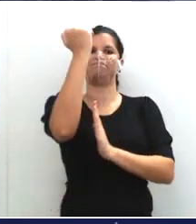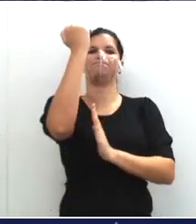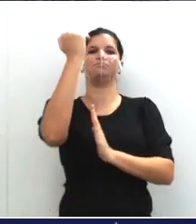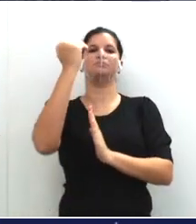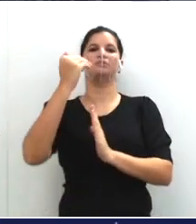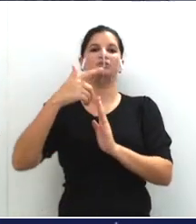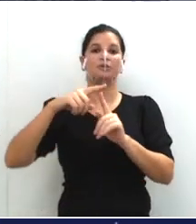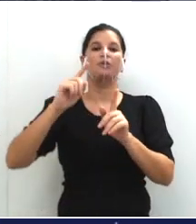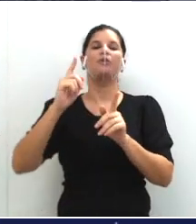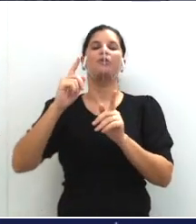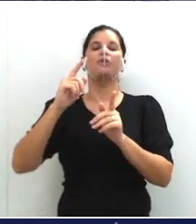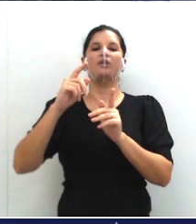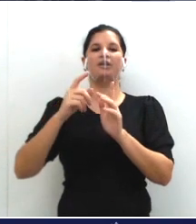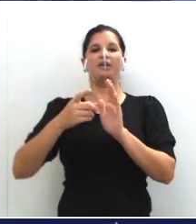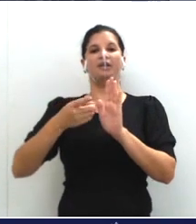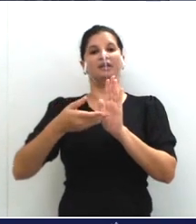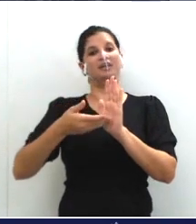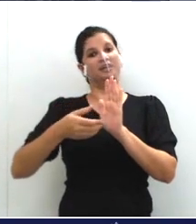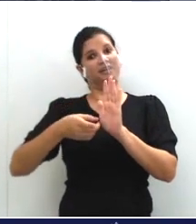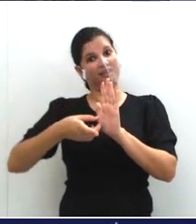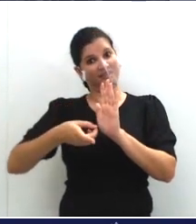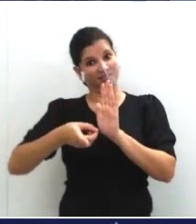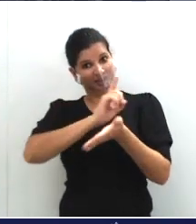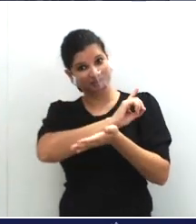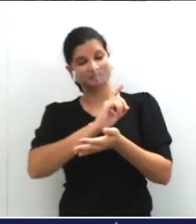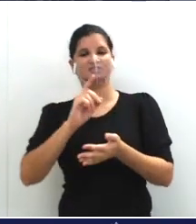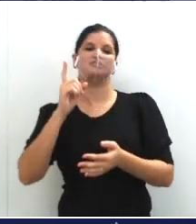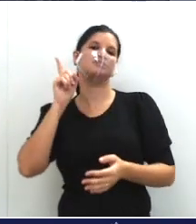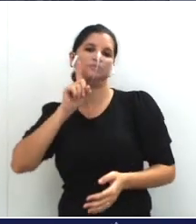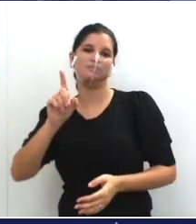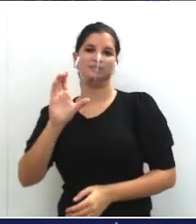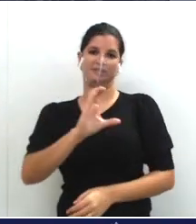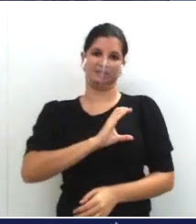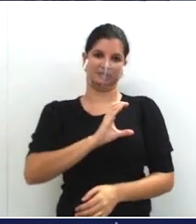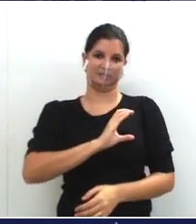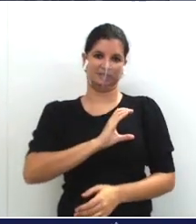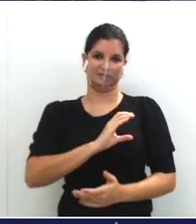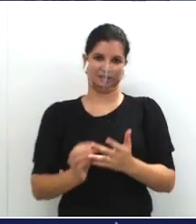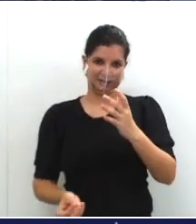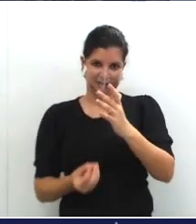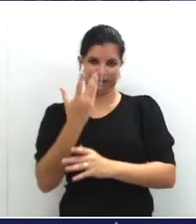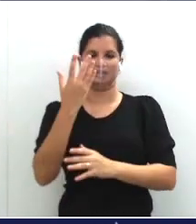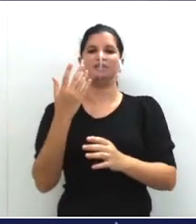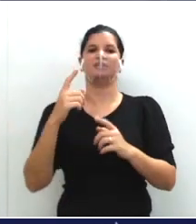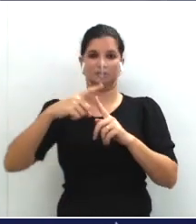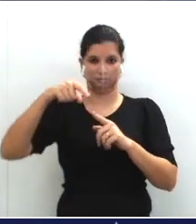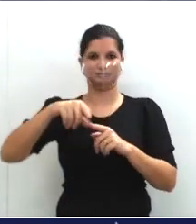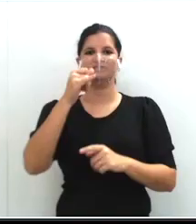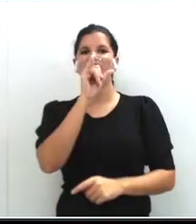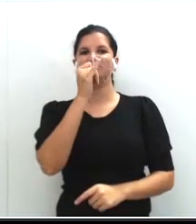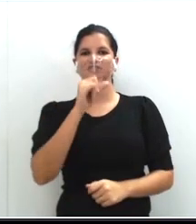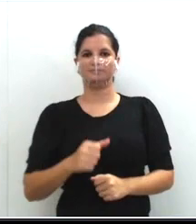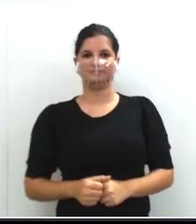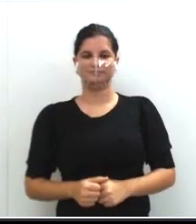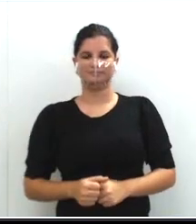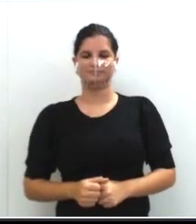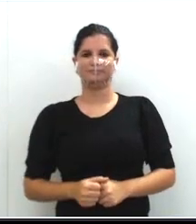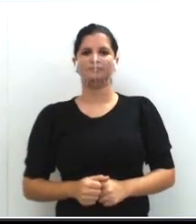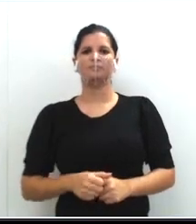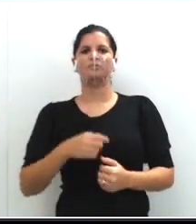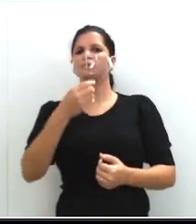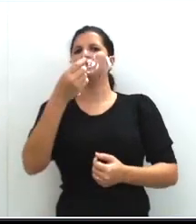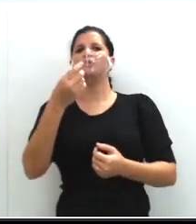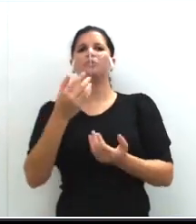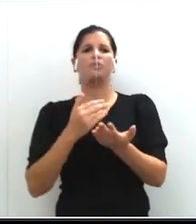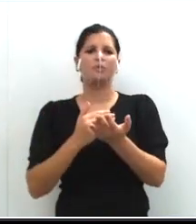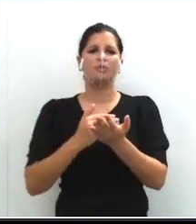dos Estados Unidos e do Canadá na produção deste tipo de energia. Bom, e aí